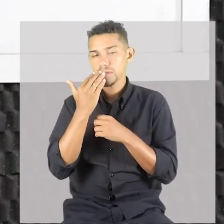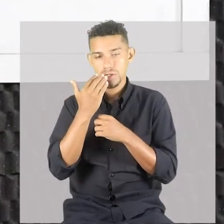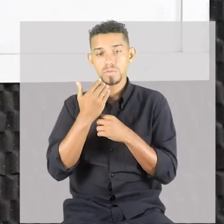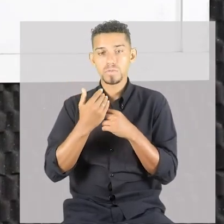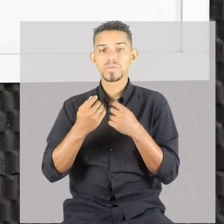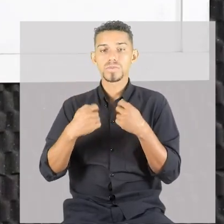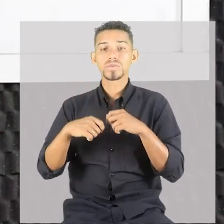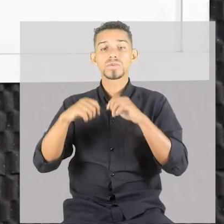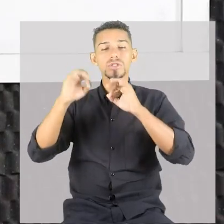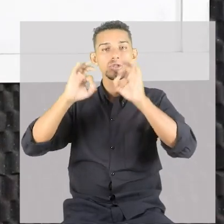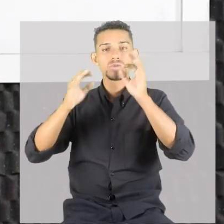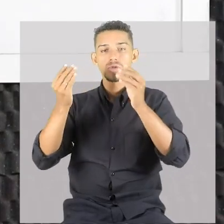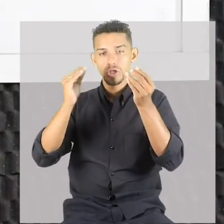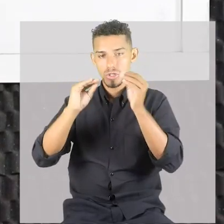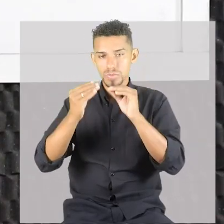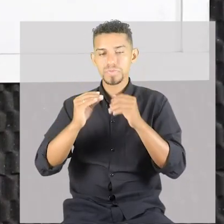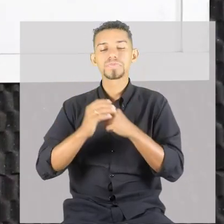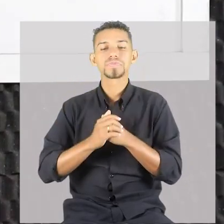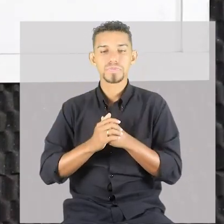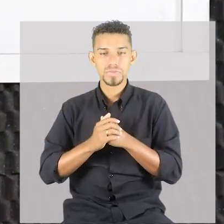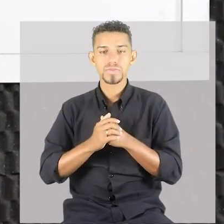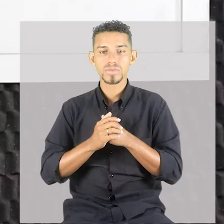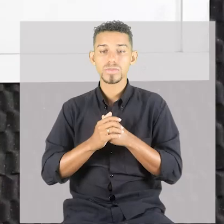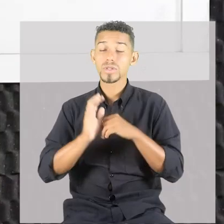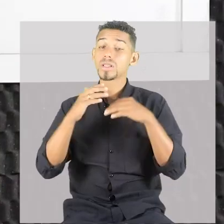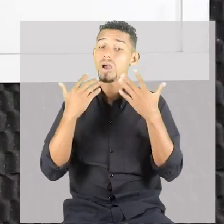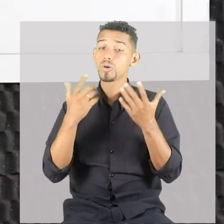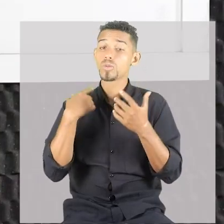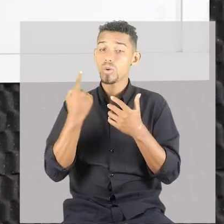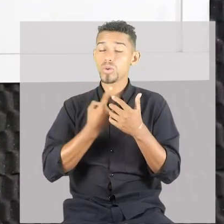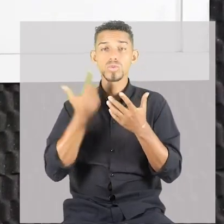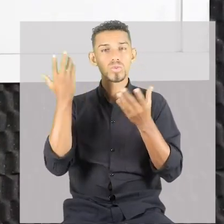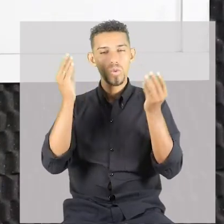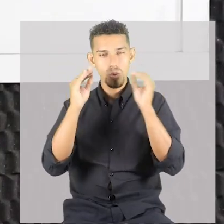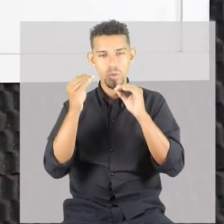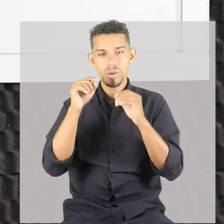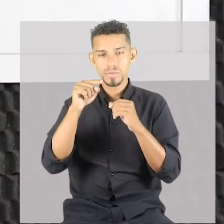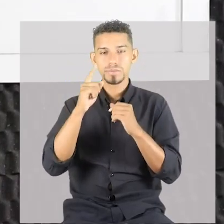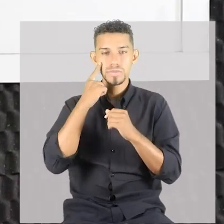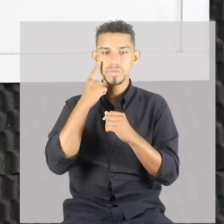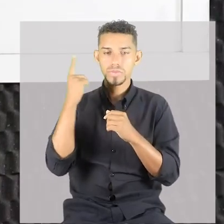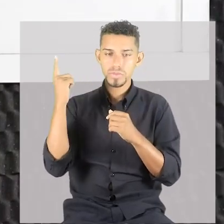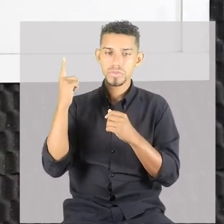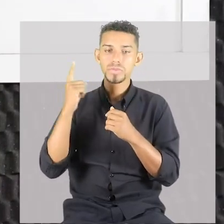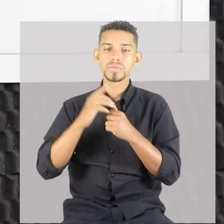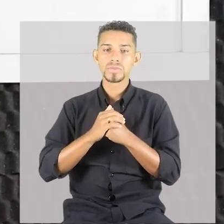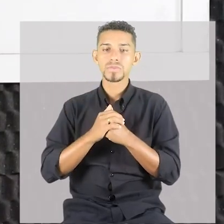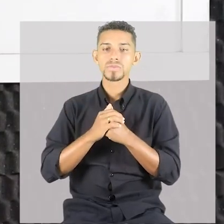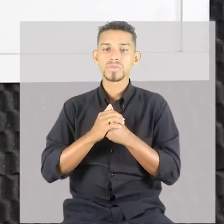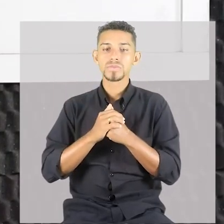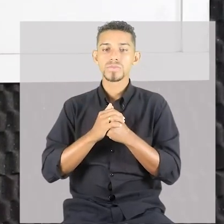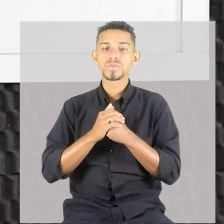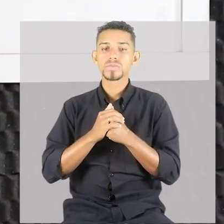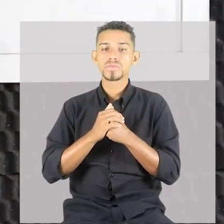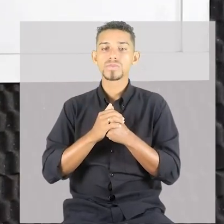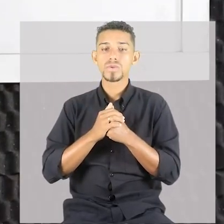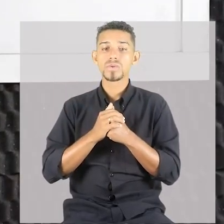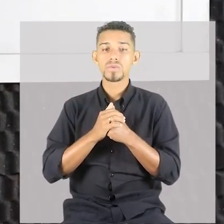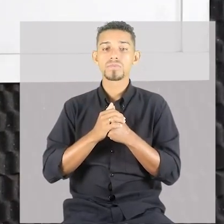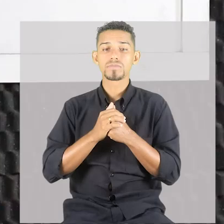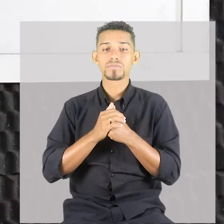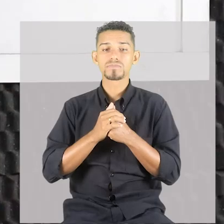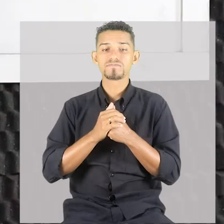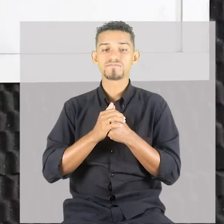via externa, tá certo? Então, a gente colocou aqui, ó, olha aqui comigo, ó. Nosso quadro já está bem